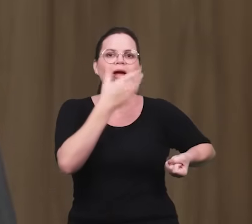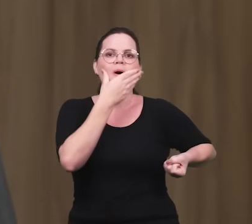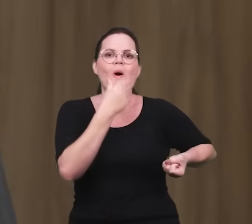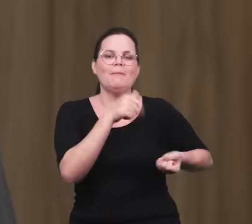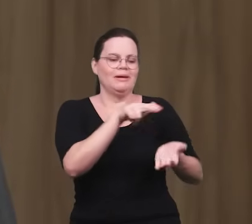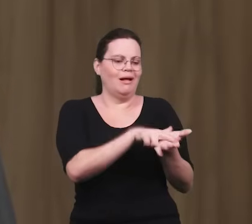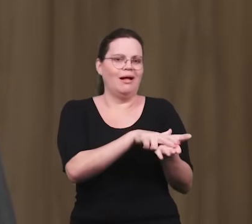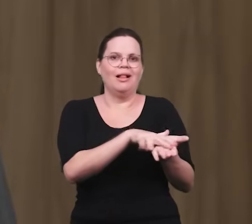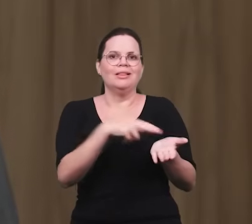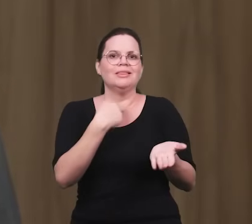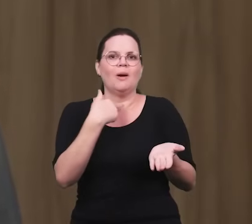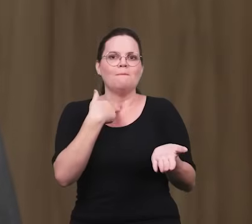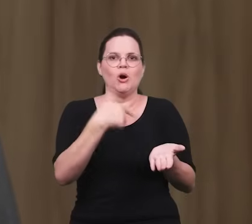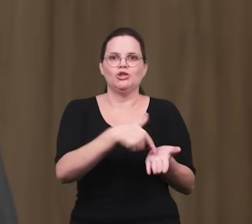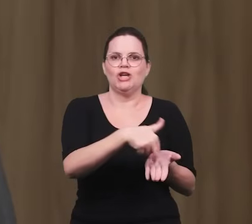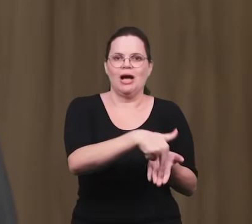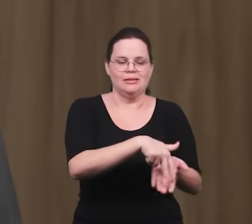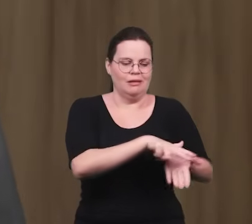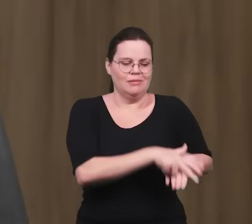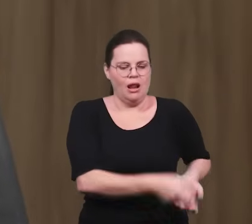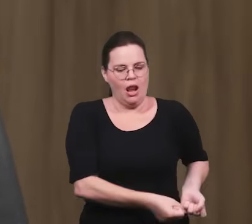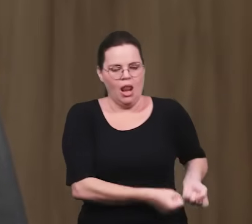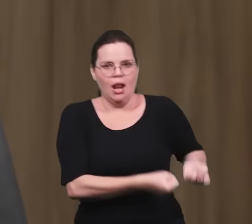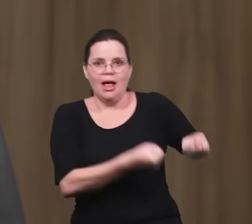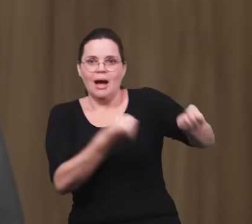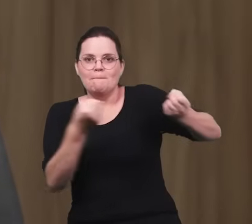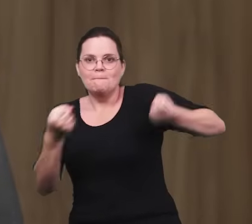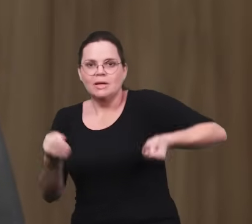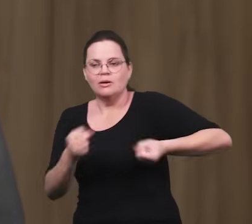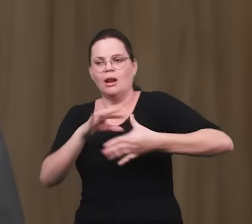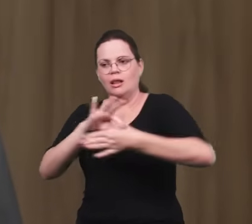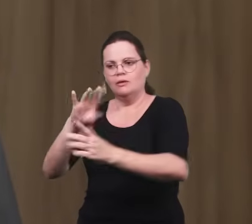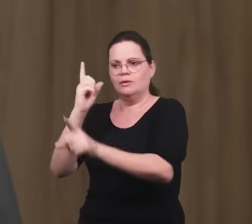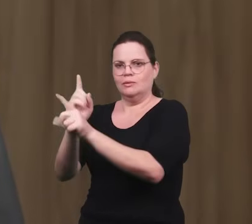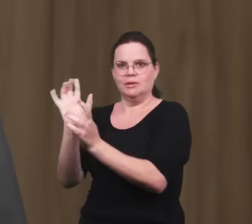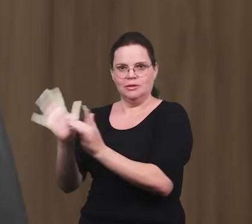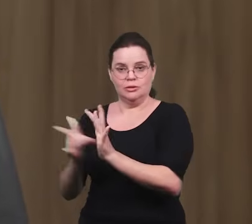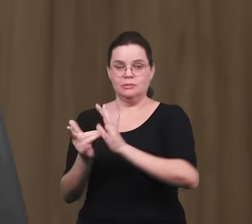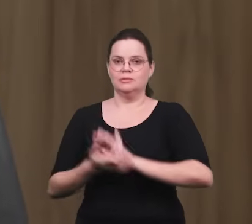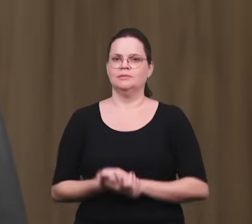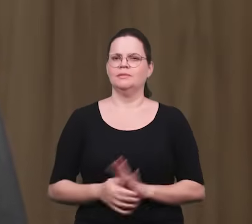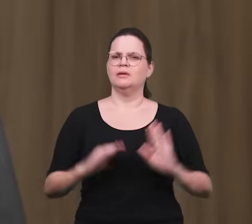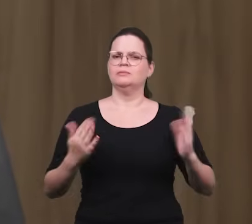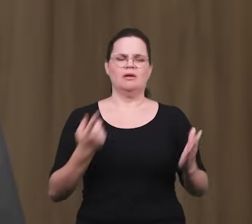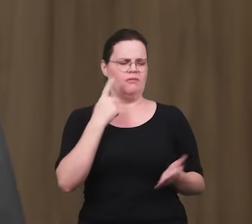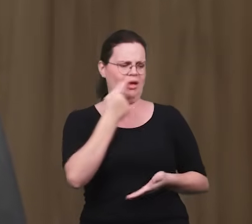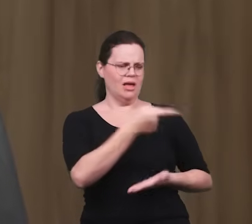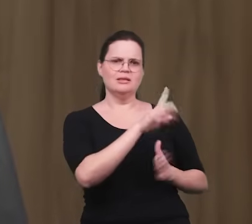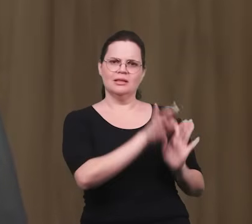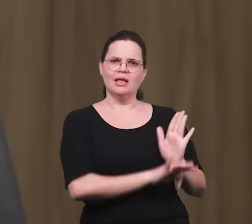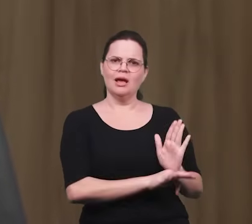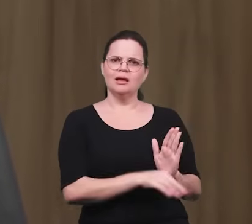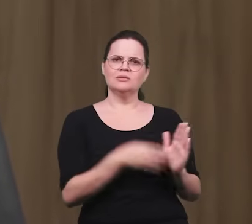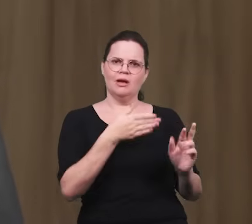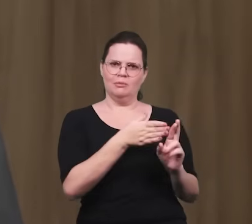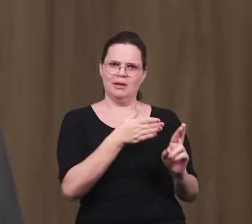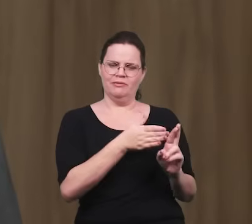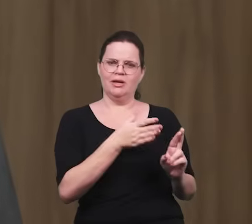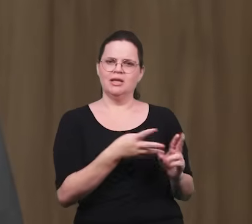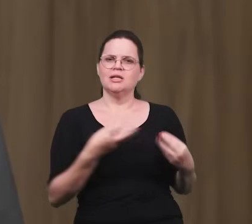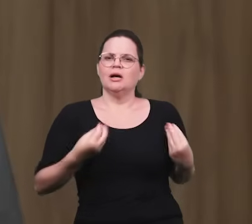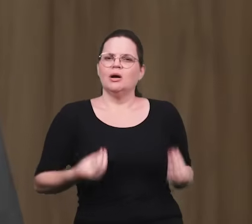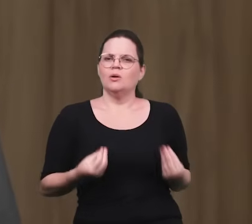encontrando dificuldades. Com esse exemplo, como nós, servos do Senhor, podemos nos basear em